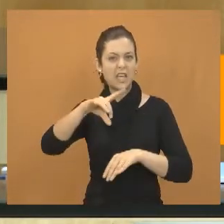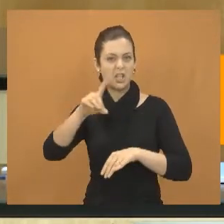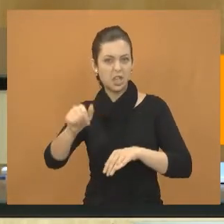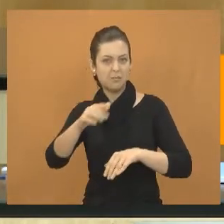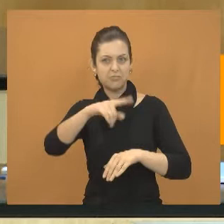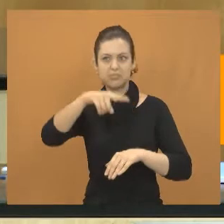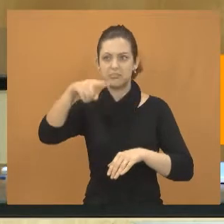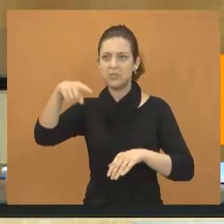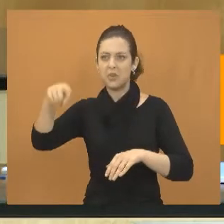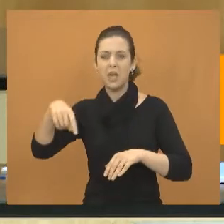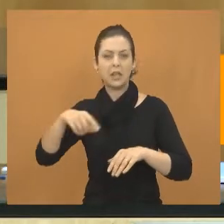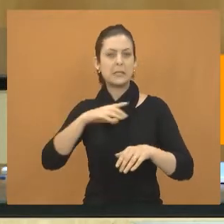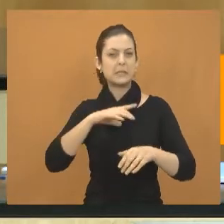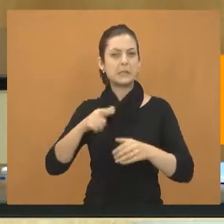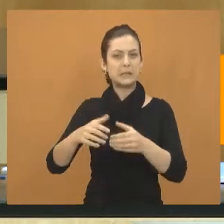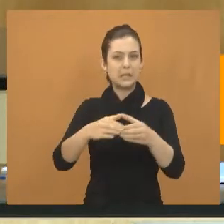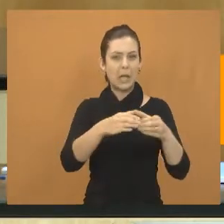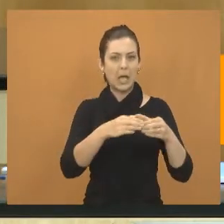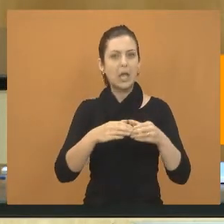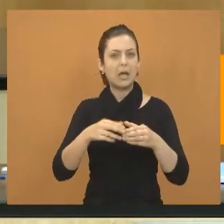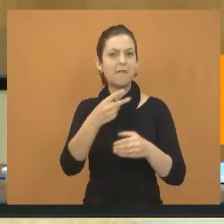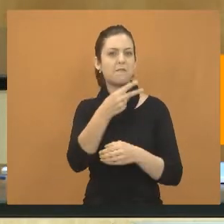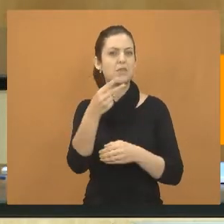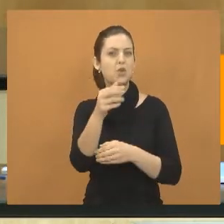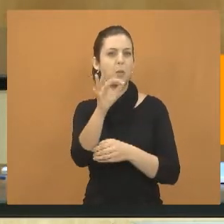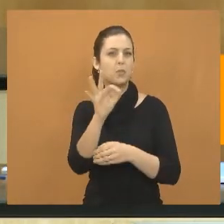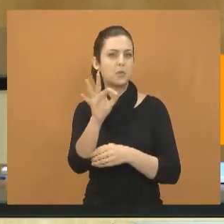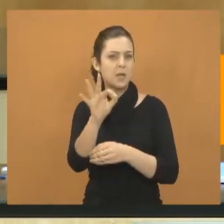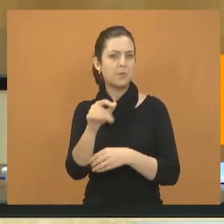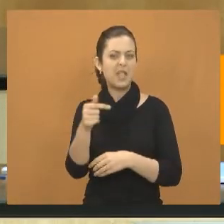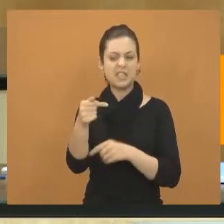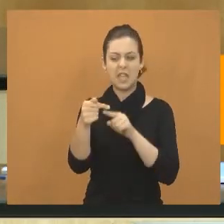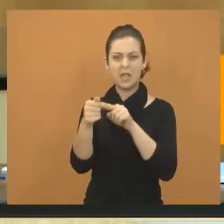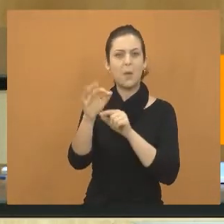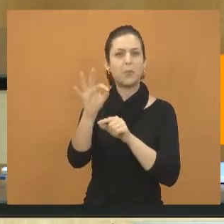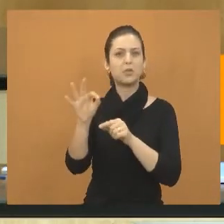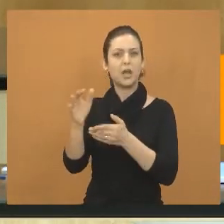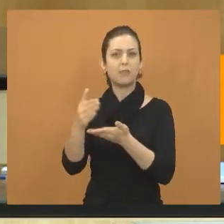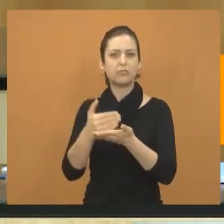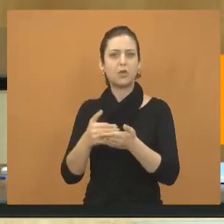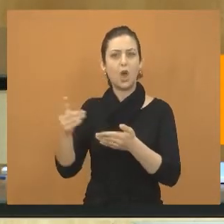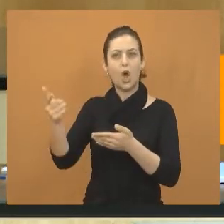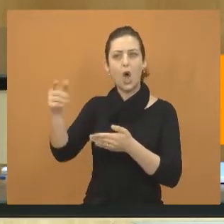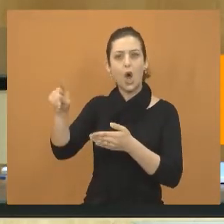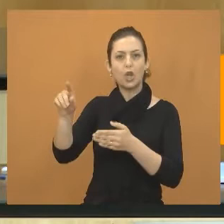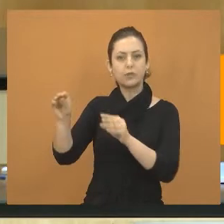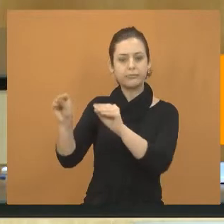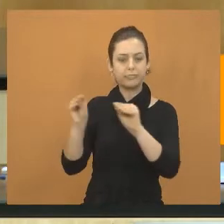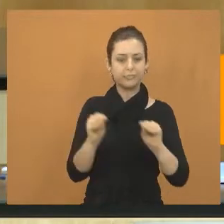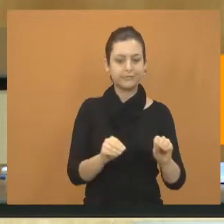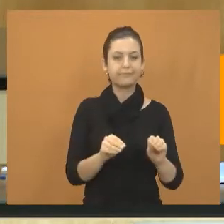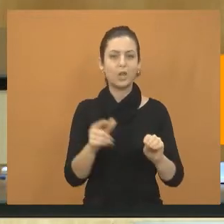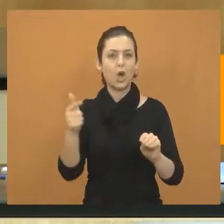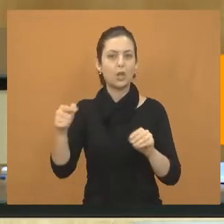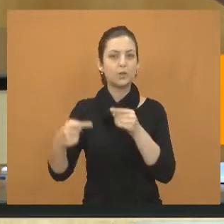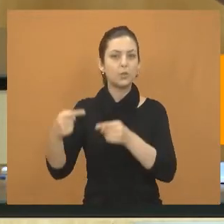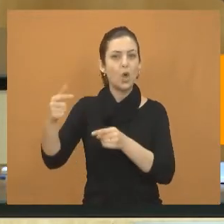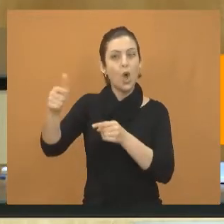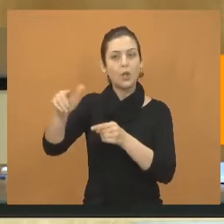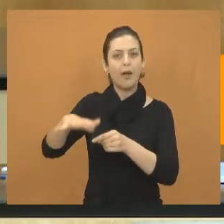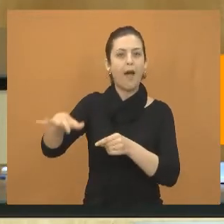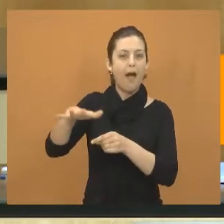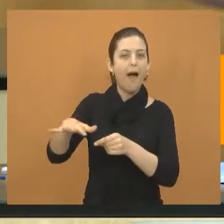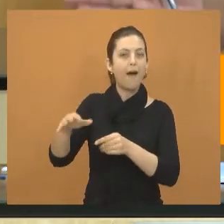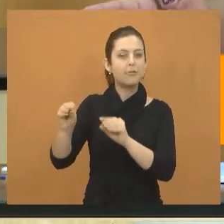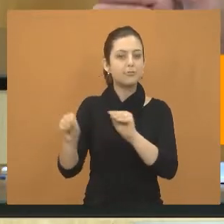nos municípios é, no mínimo, 22%. Daí, esse 7% tirou de outra política e talvez de uma outra